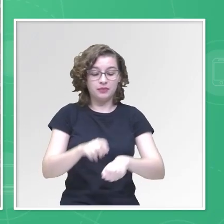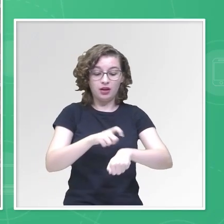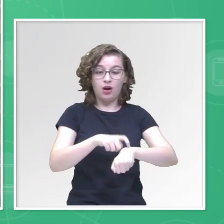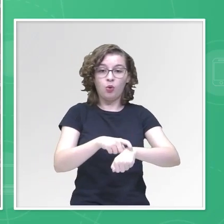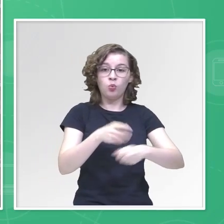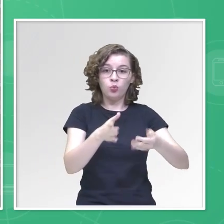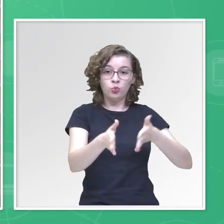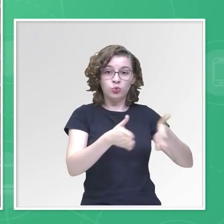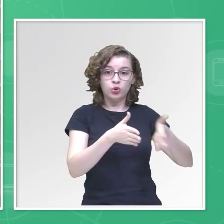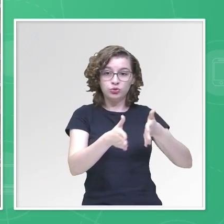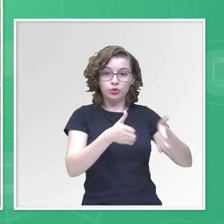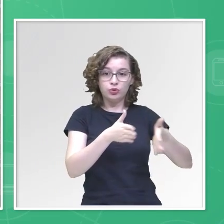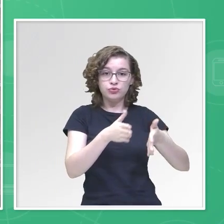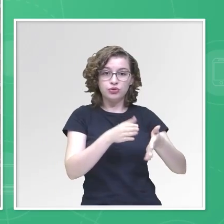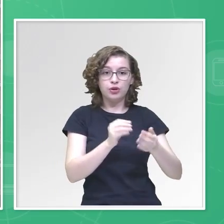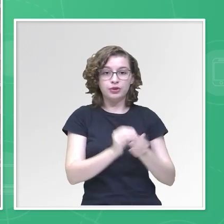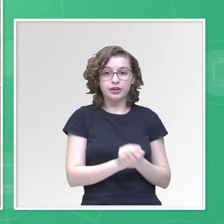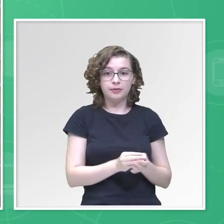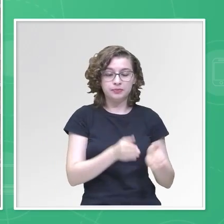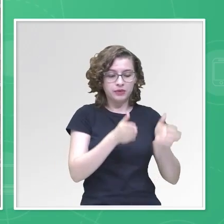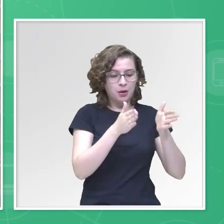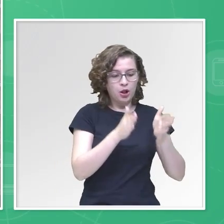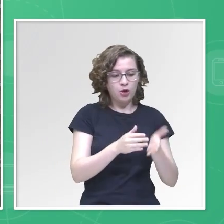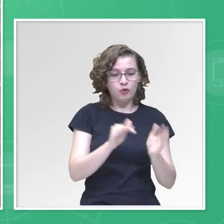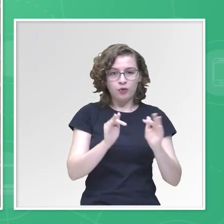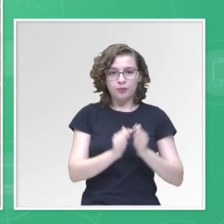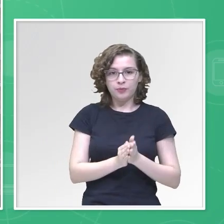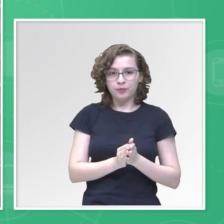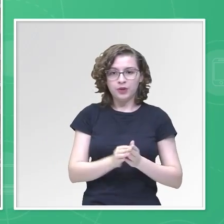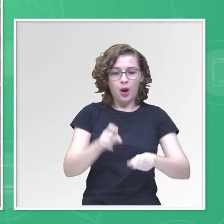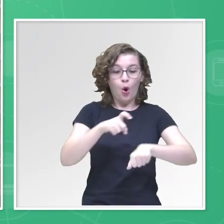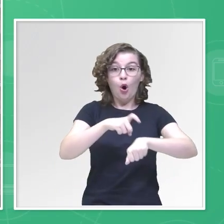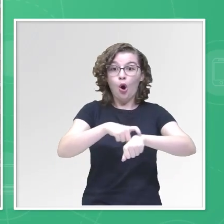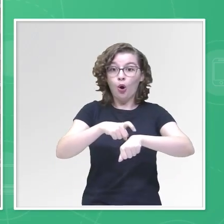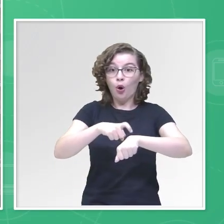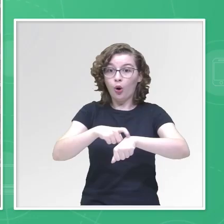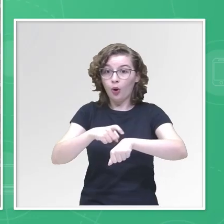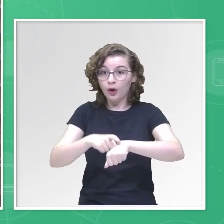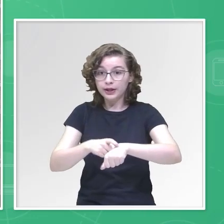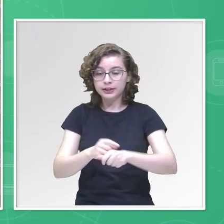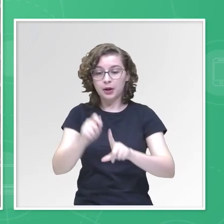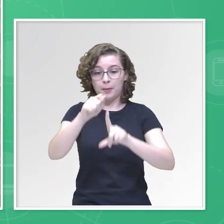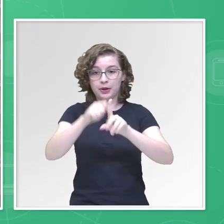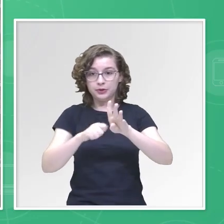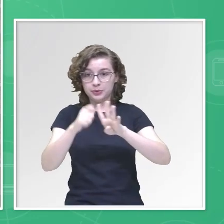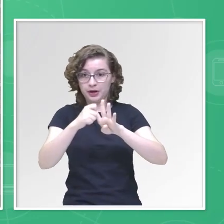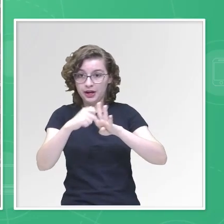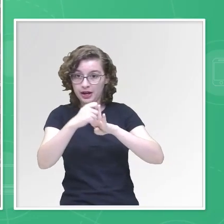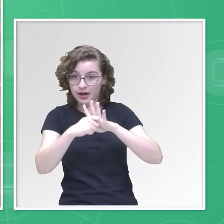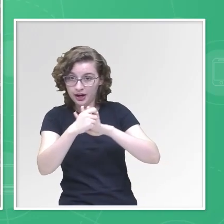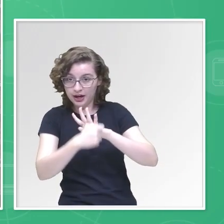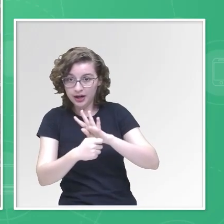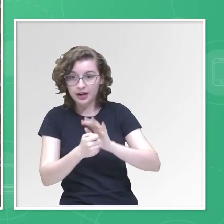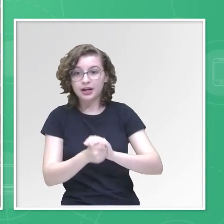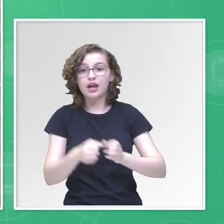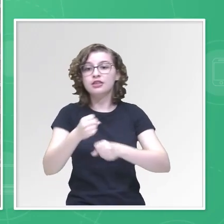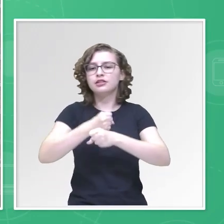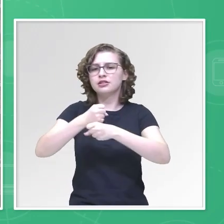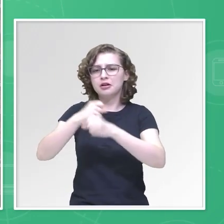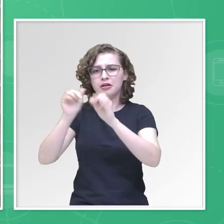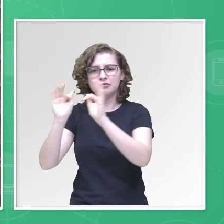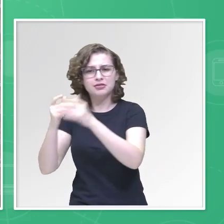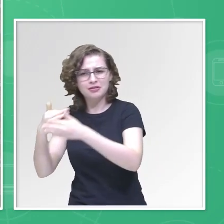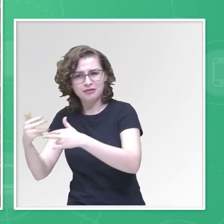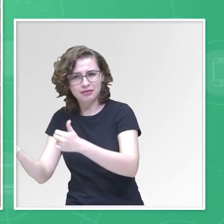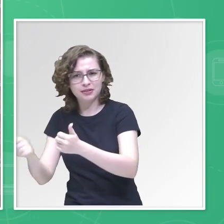as ações vão se sucedendo no tempo marcado pelas horas pelos meses muito bem agora mas